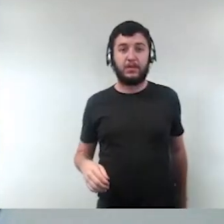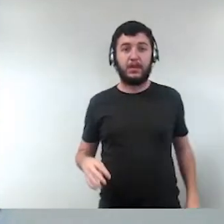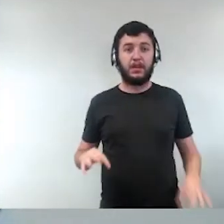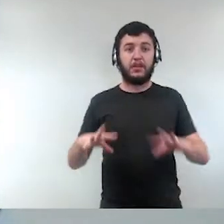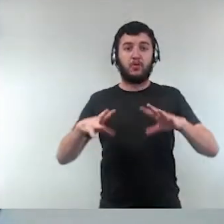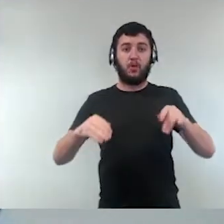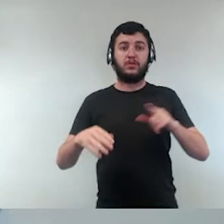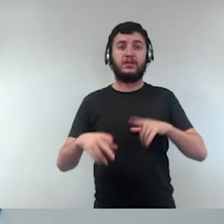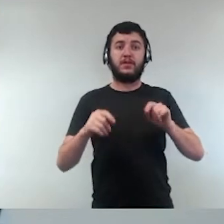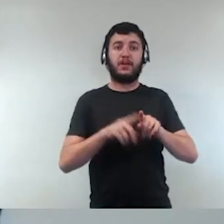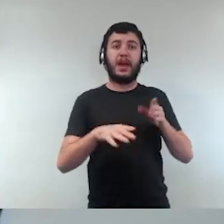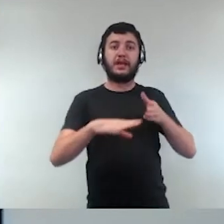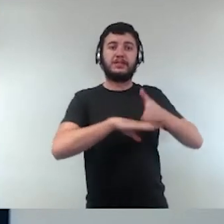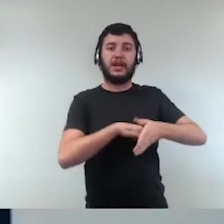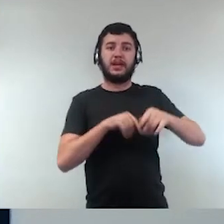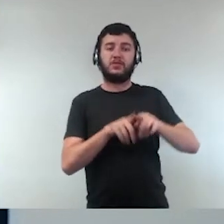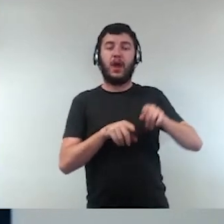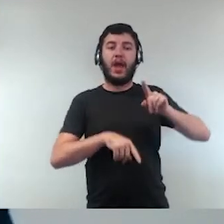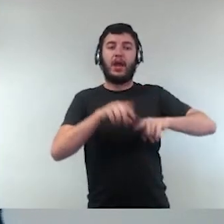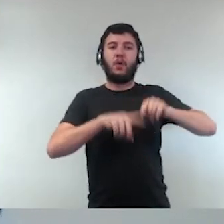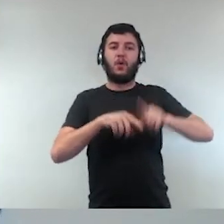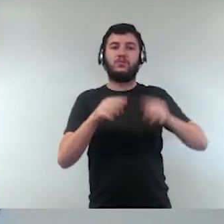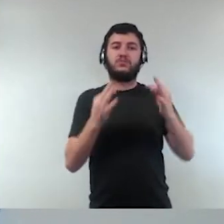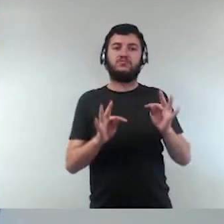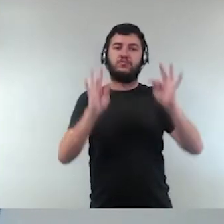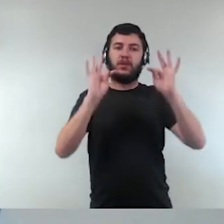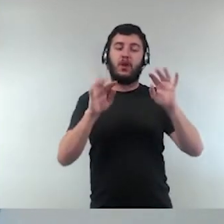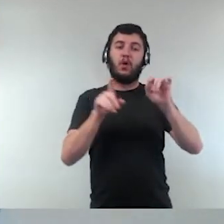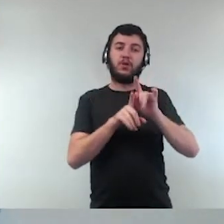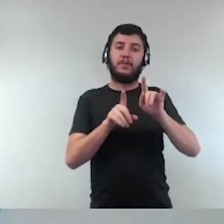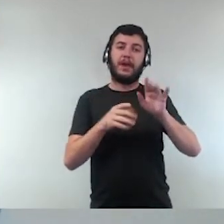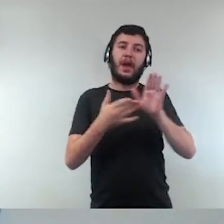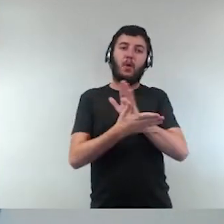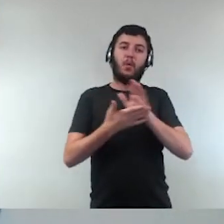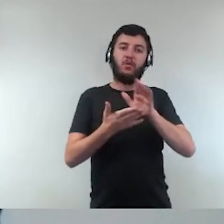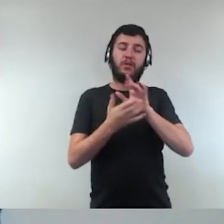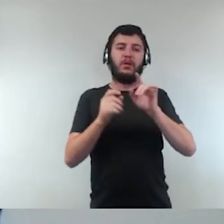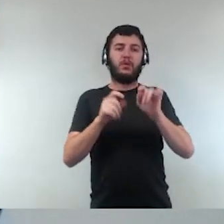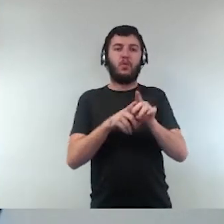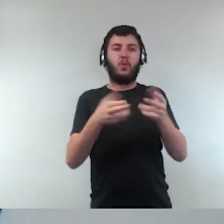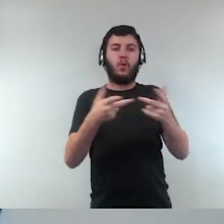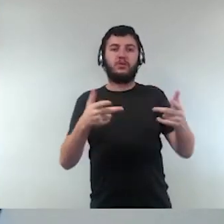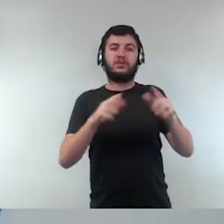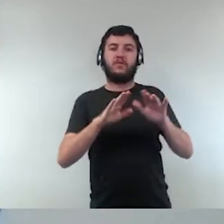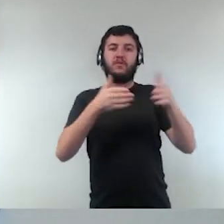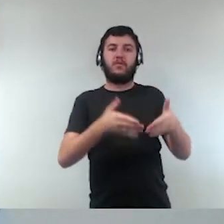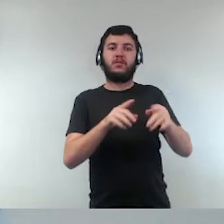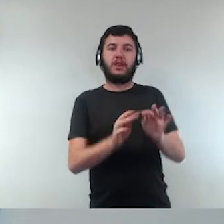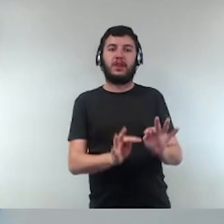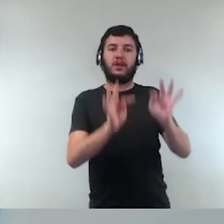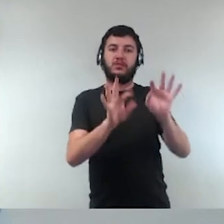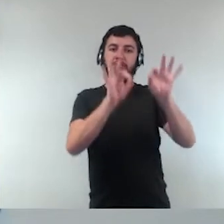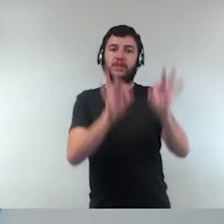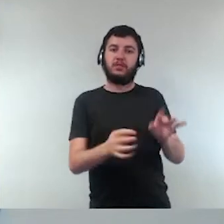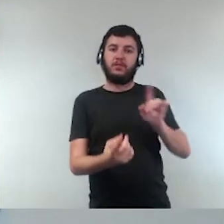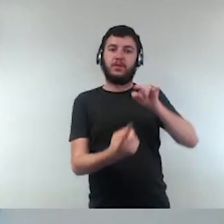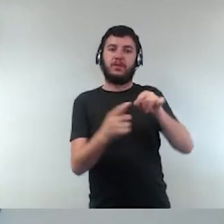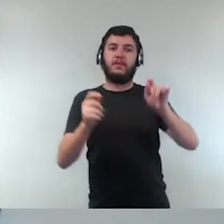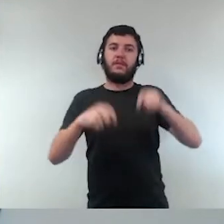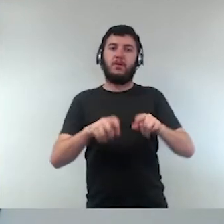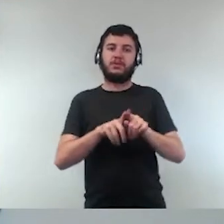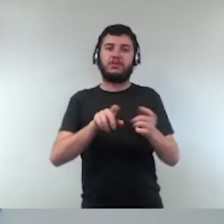a recursos tecnológicos necessários, aos recursos tecnológicos efetivamente adequados para acompanhar essa